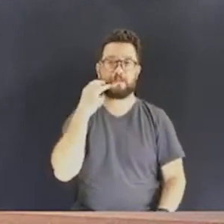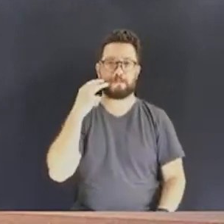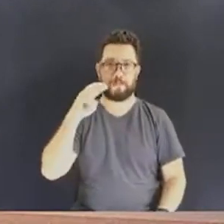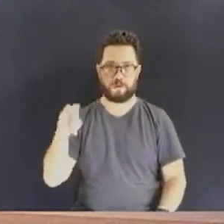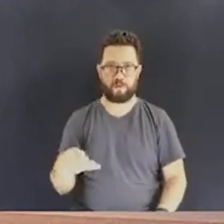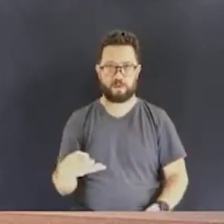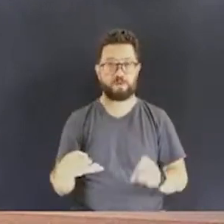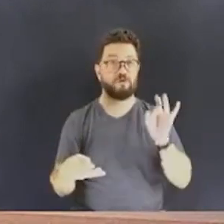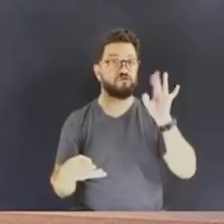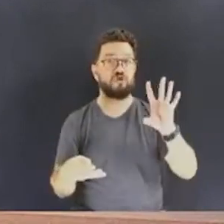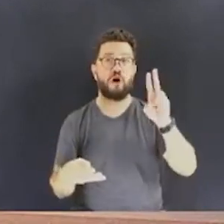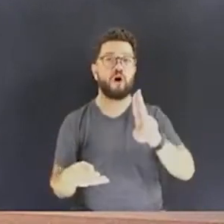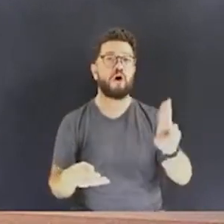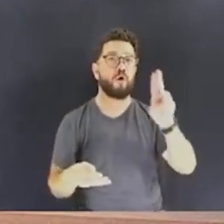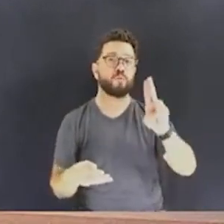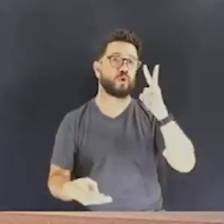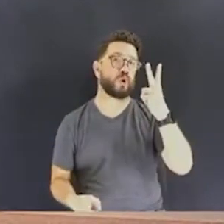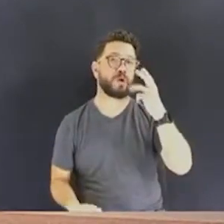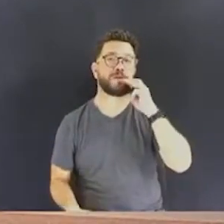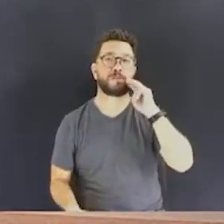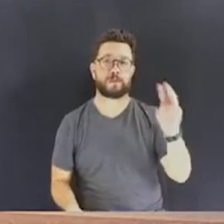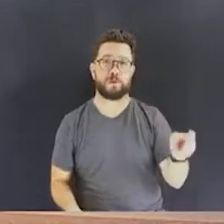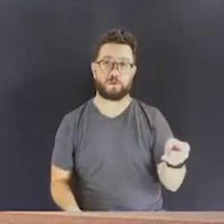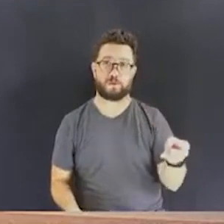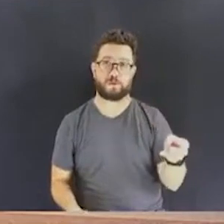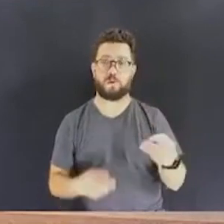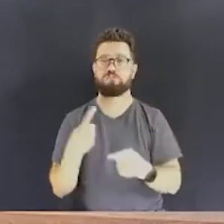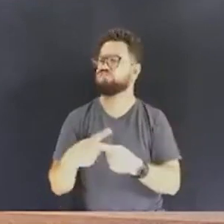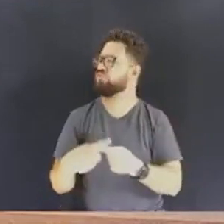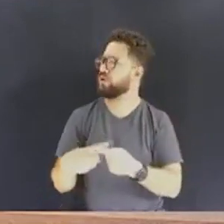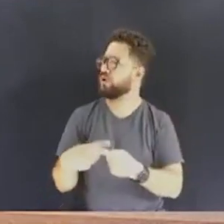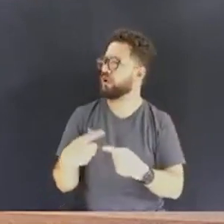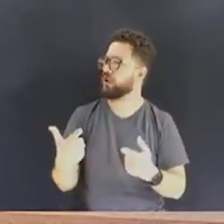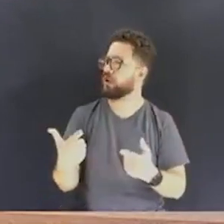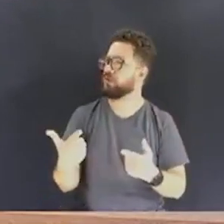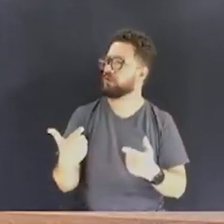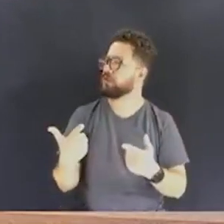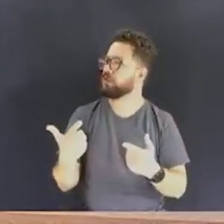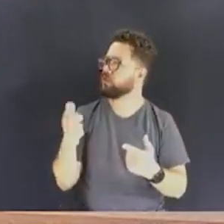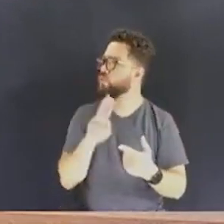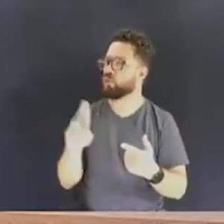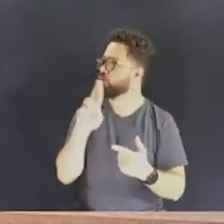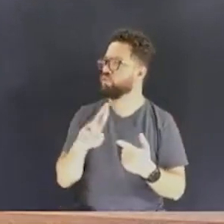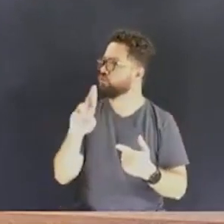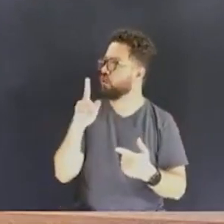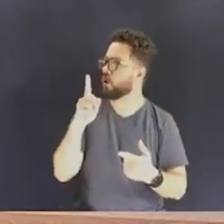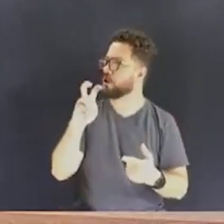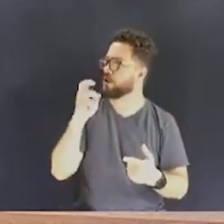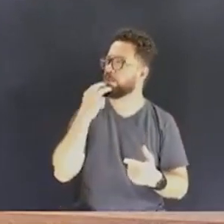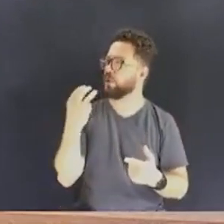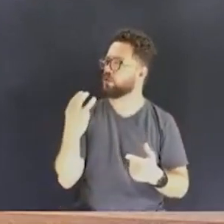aproximadamente 2 milhões. Então, eu gostaria de saber qual é o motivo da não aplicação desses recursos, considerando que nós temos muitas áreas de ocupações a